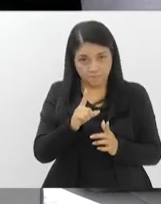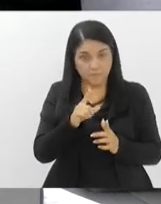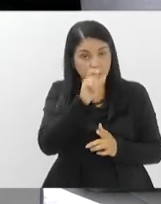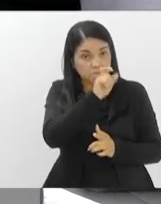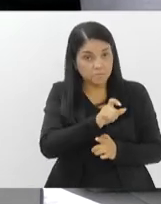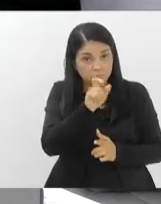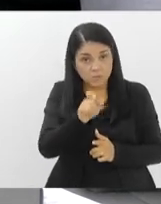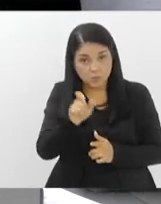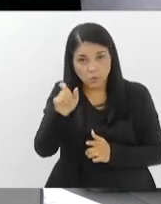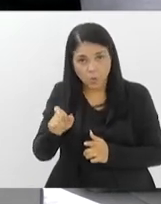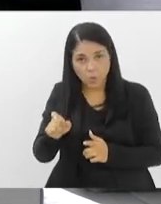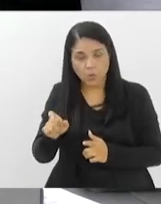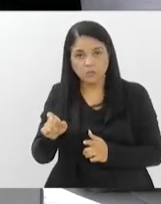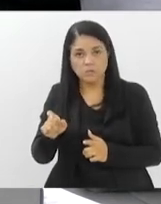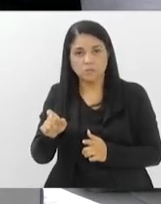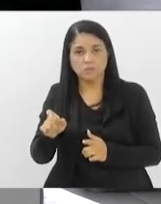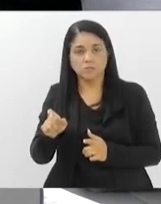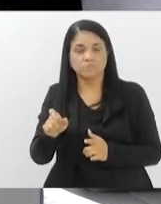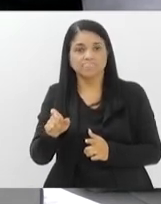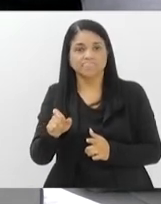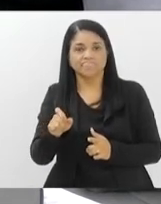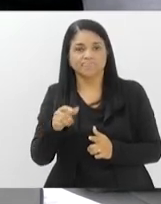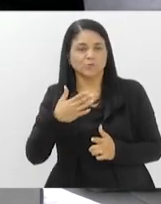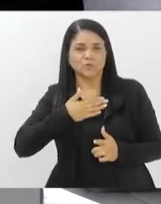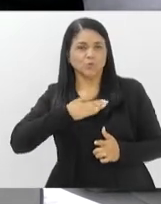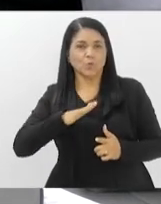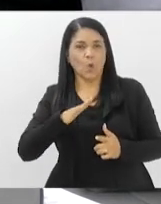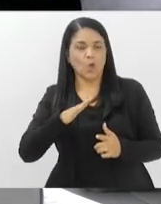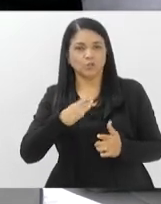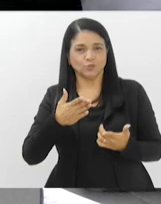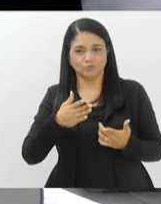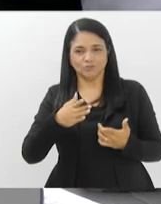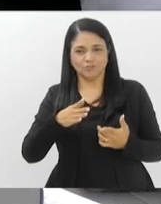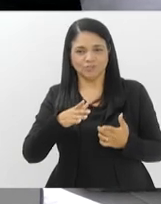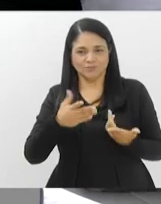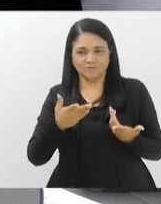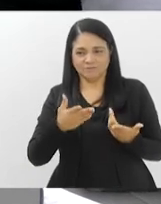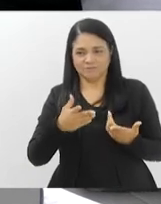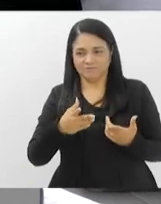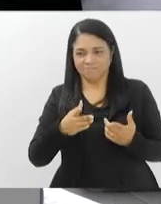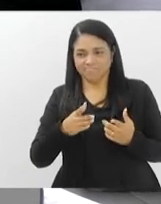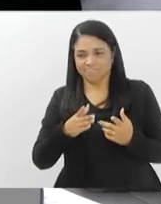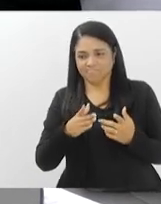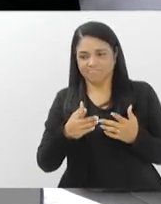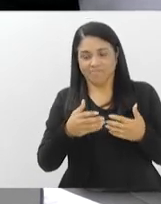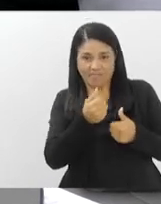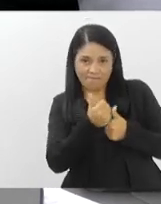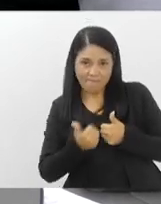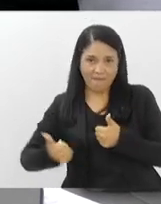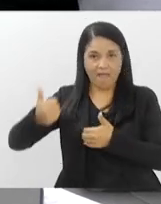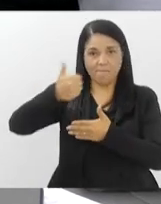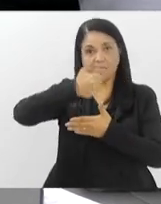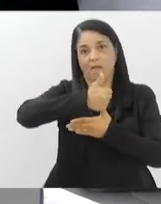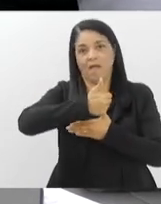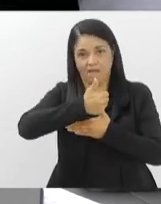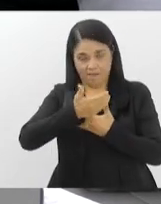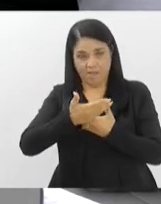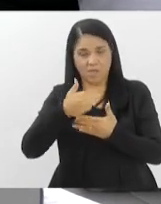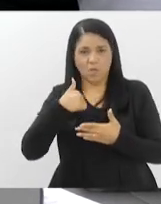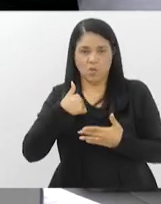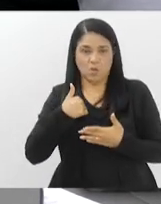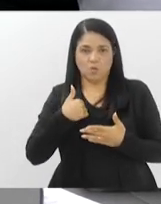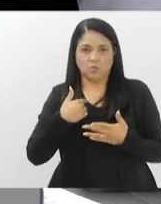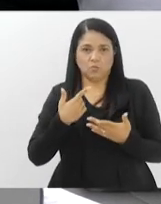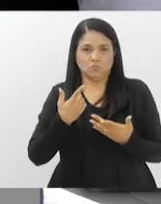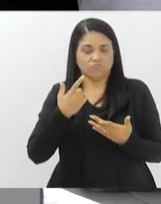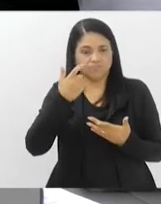têm uma aversão a qualquer tipo de privilégio. Né? Eu não sou daqueles demagogos sobre